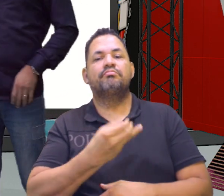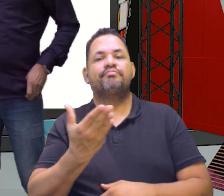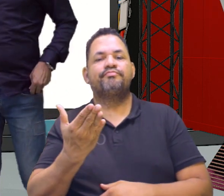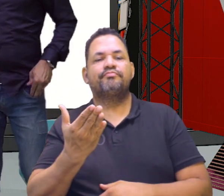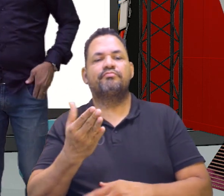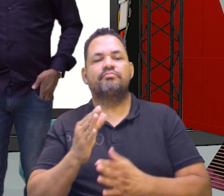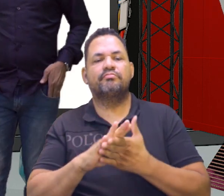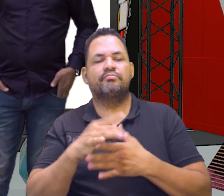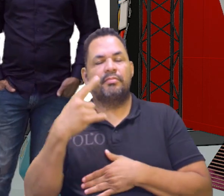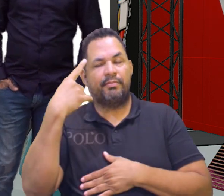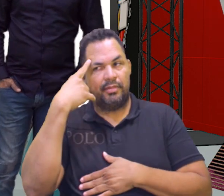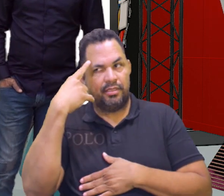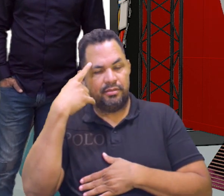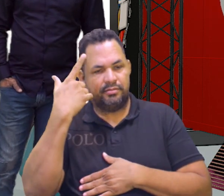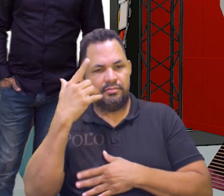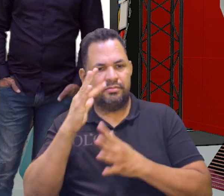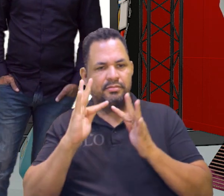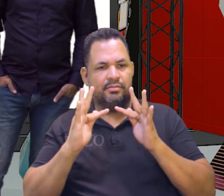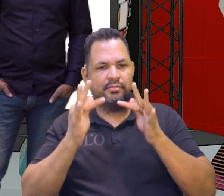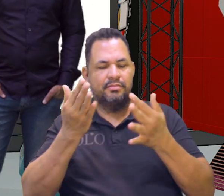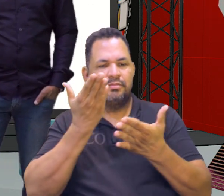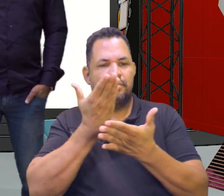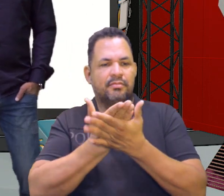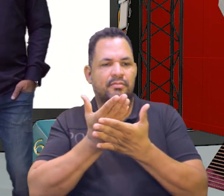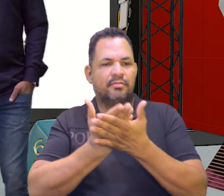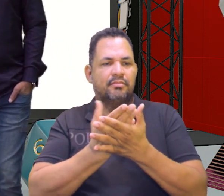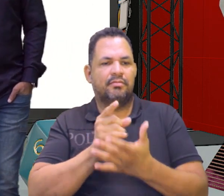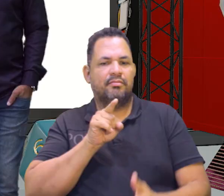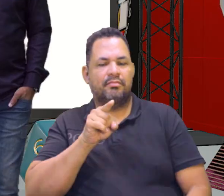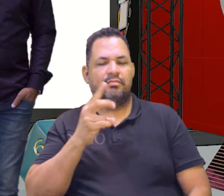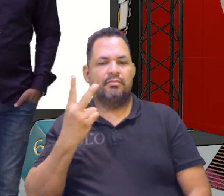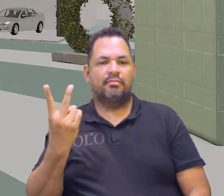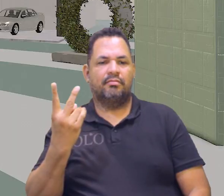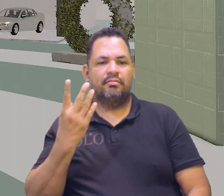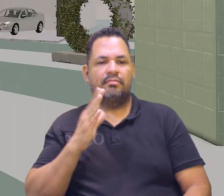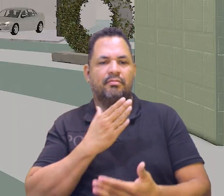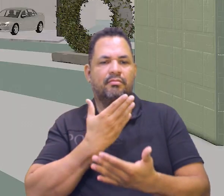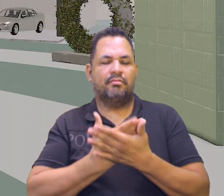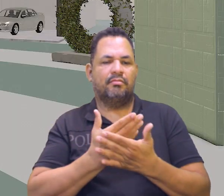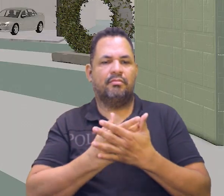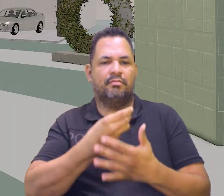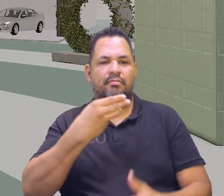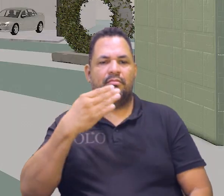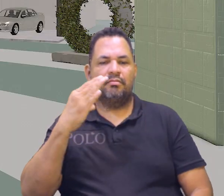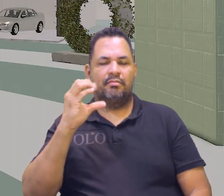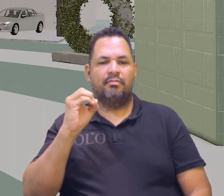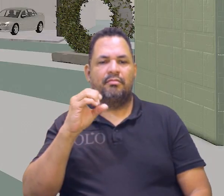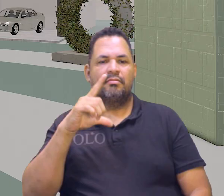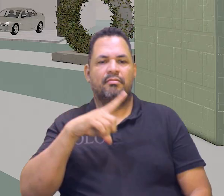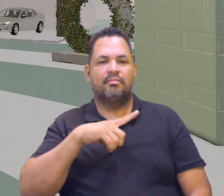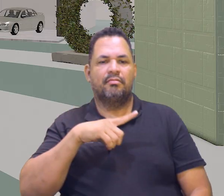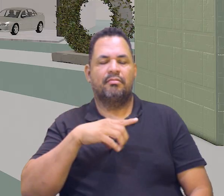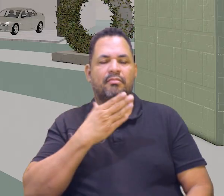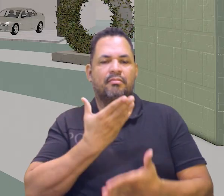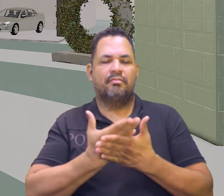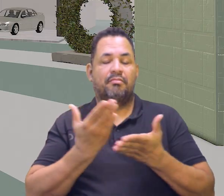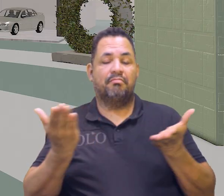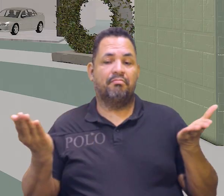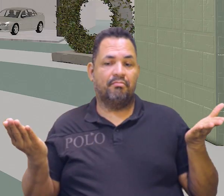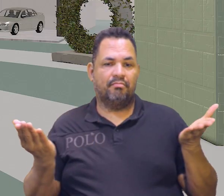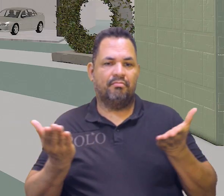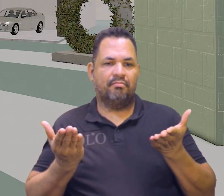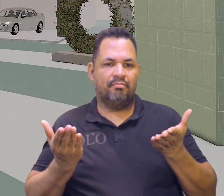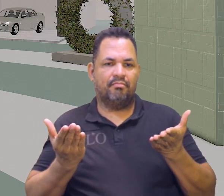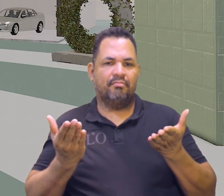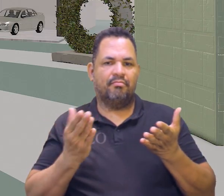Aí... É verdade. Vamos finalizando a nossa aula ponto 2, aula 30 já, né? A gente teve uma aula bem diferenciada e,